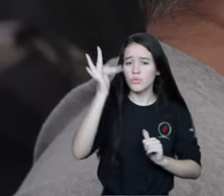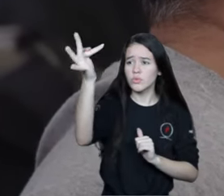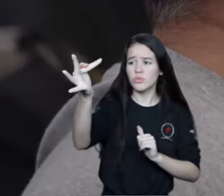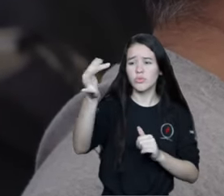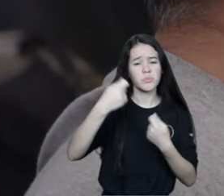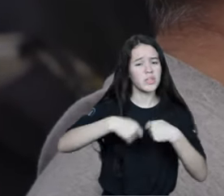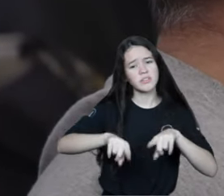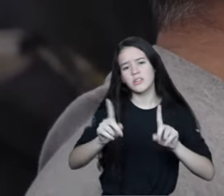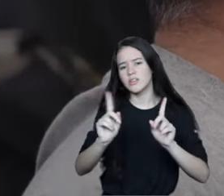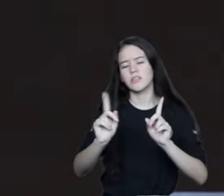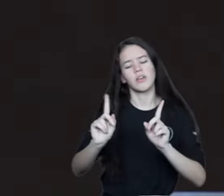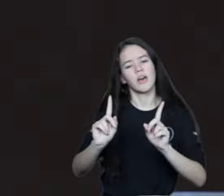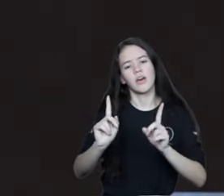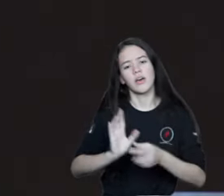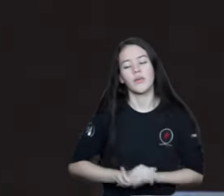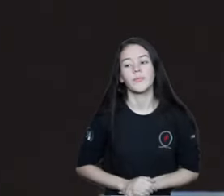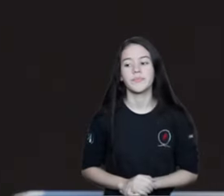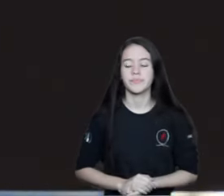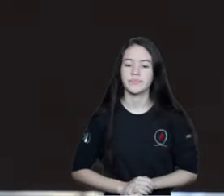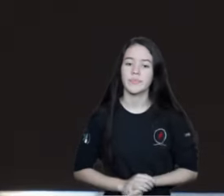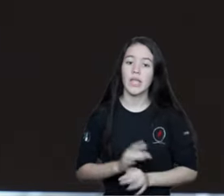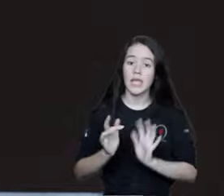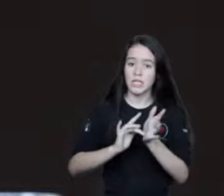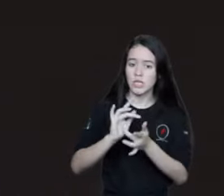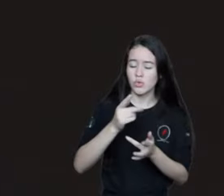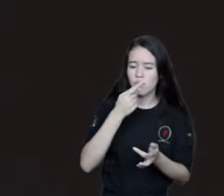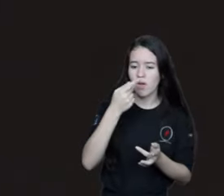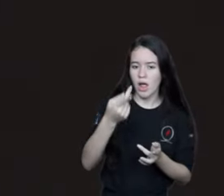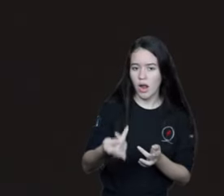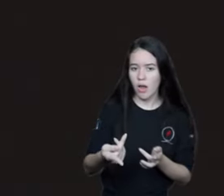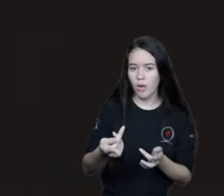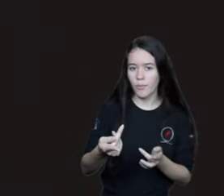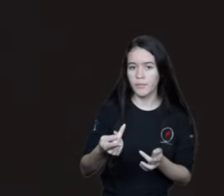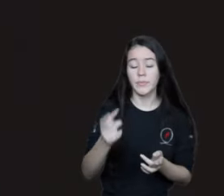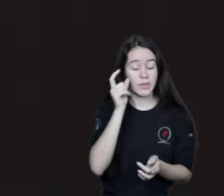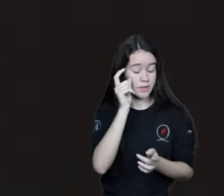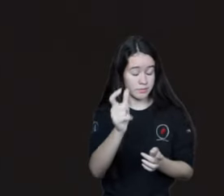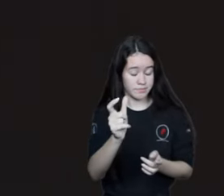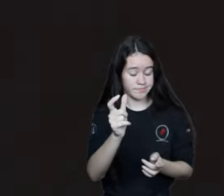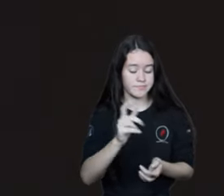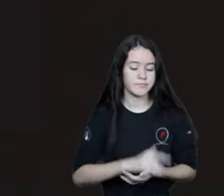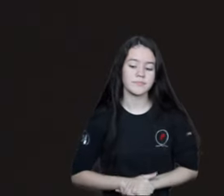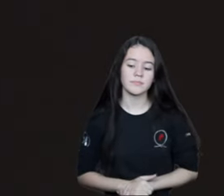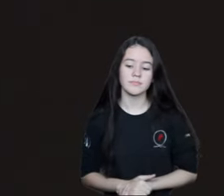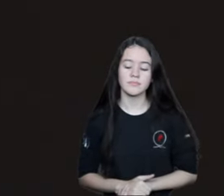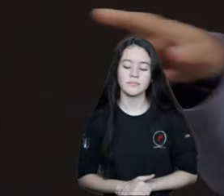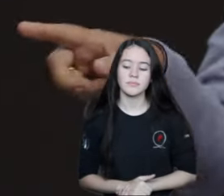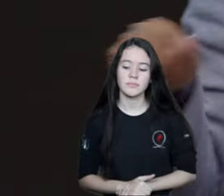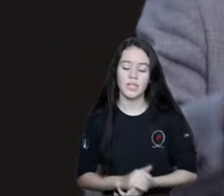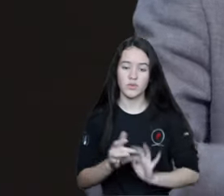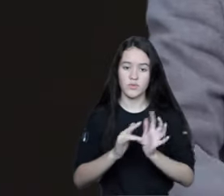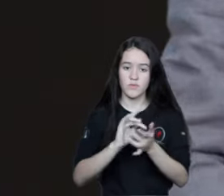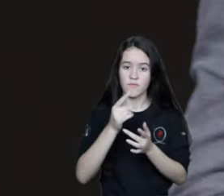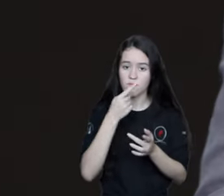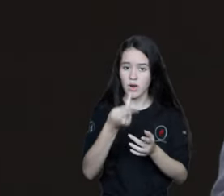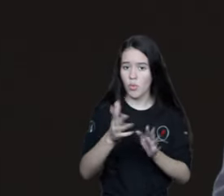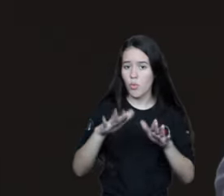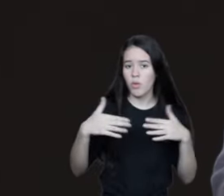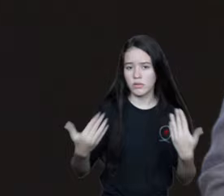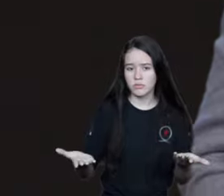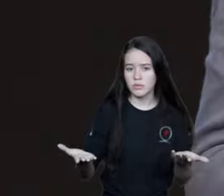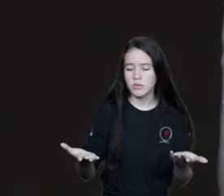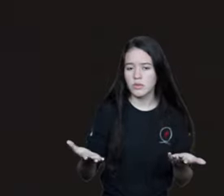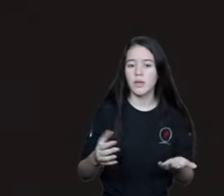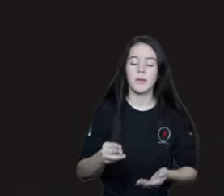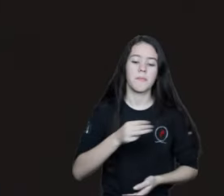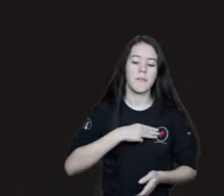de amanhã agora quando é que Jesus falou isso isso aqui é interessante quando é que Jesus falou isso